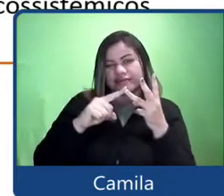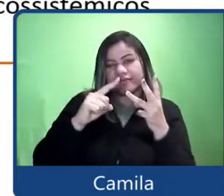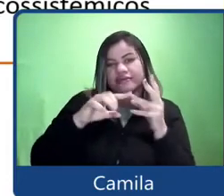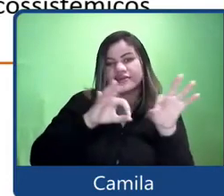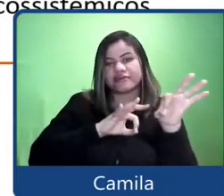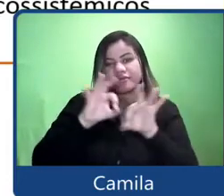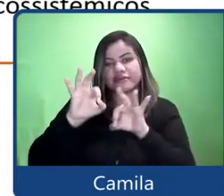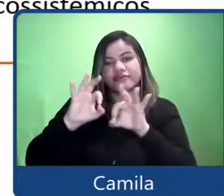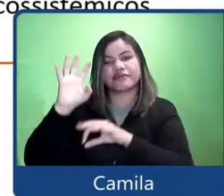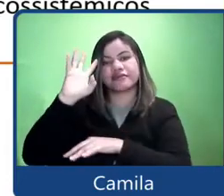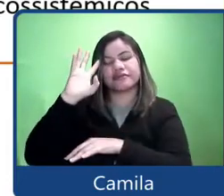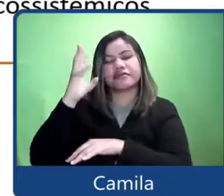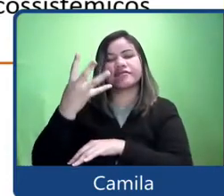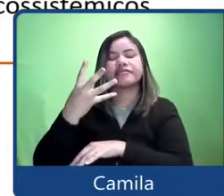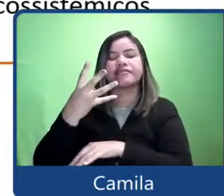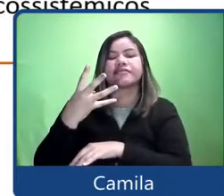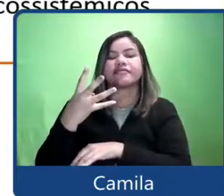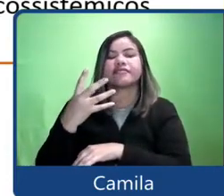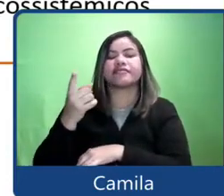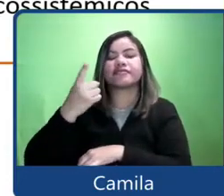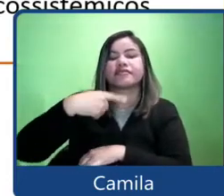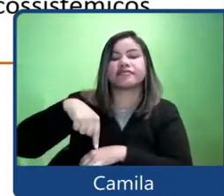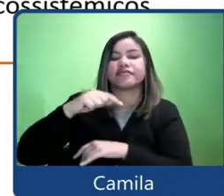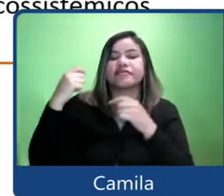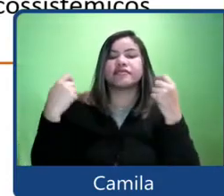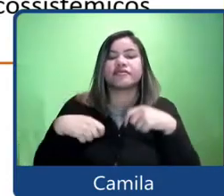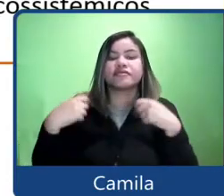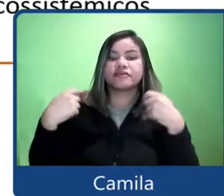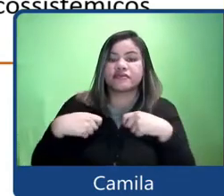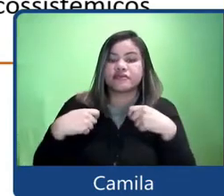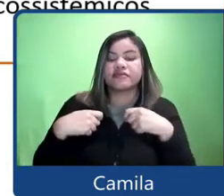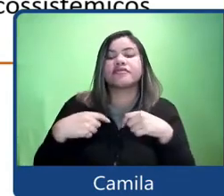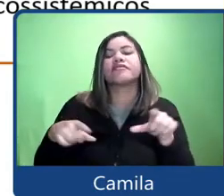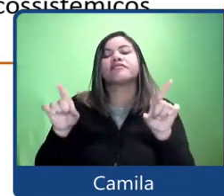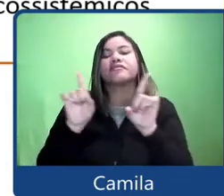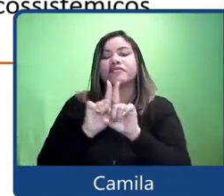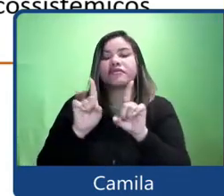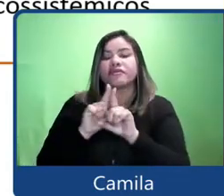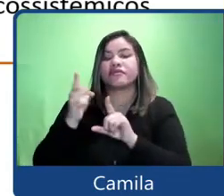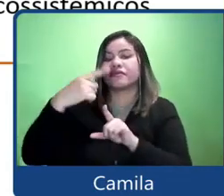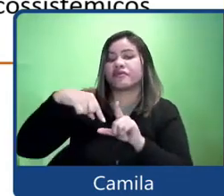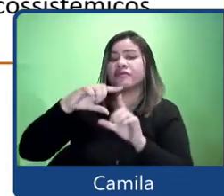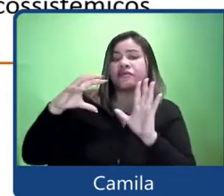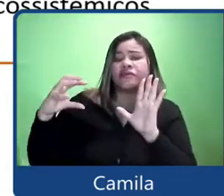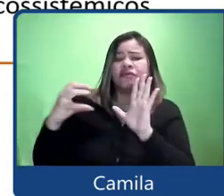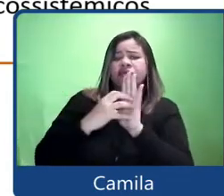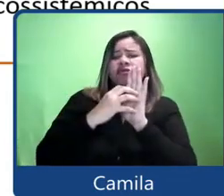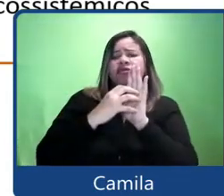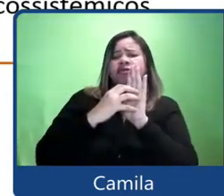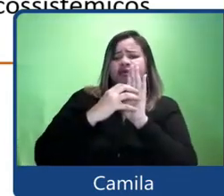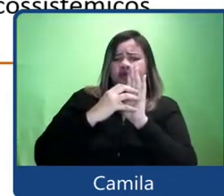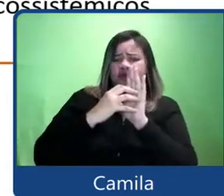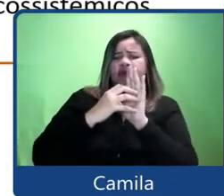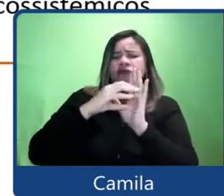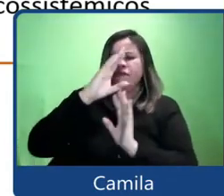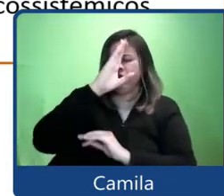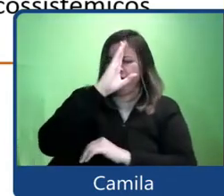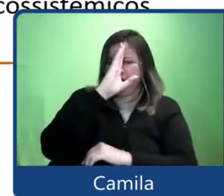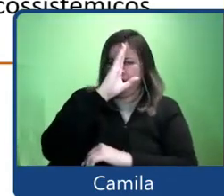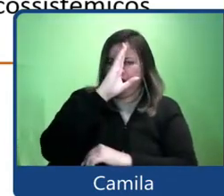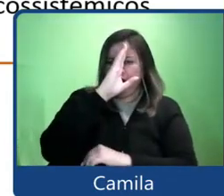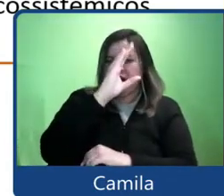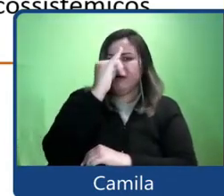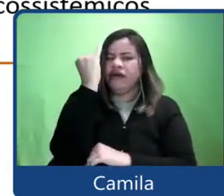clima, a gente precisa deles e nós estamos afetando, né, de maneira relevante,